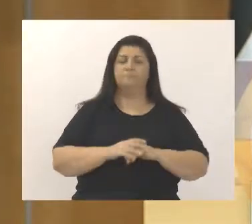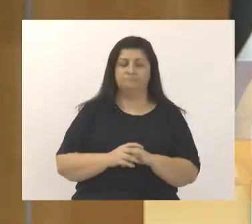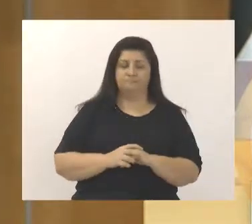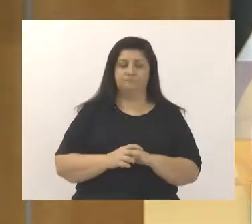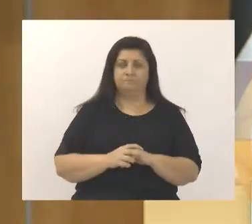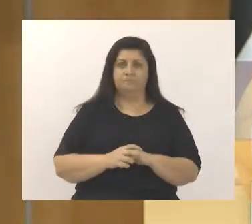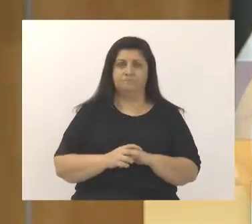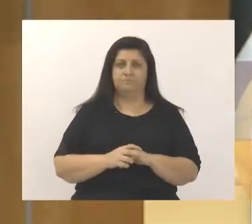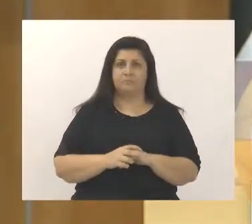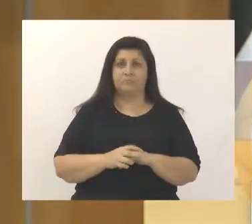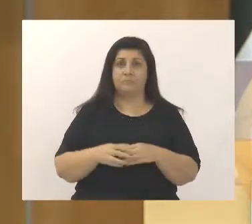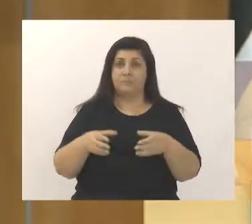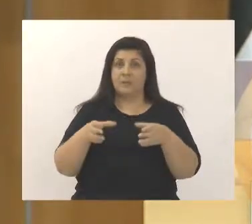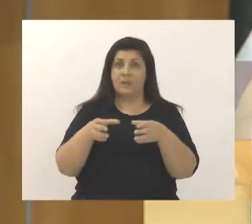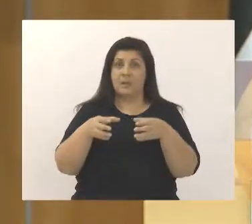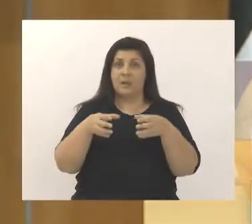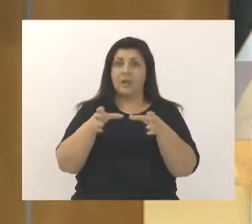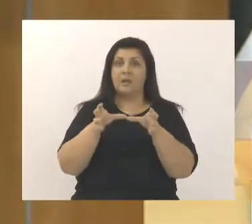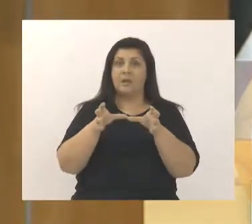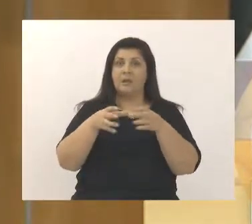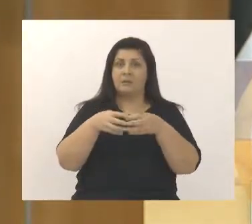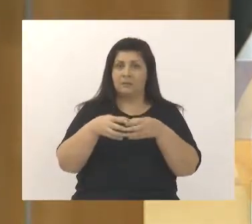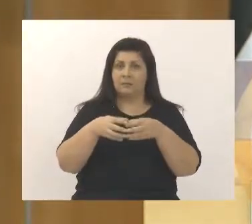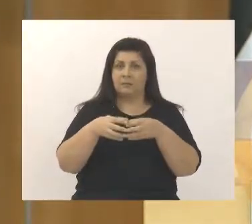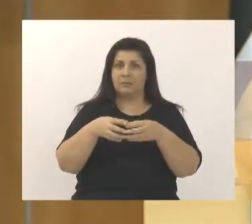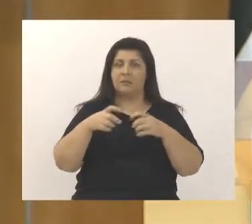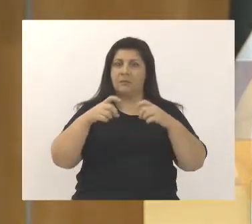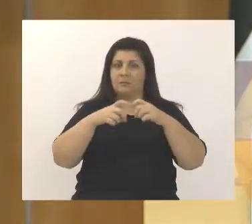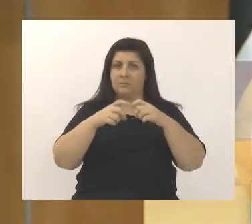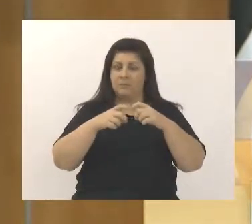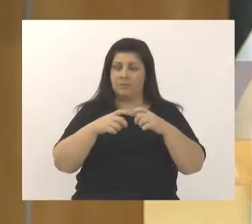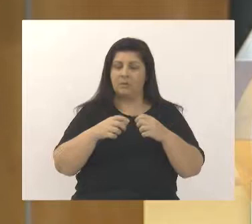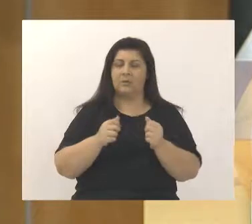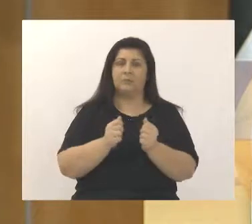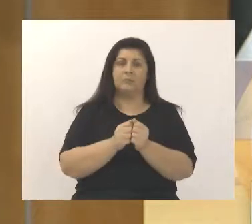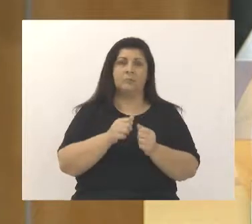Além da equipe médica, de enfermagem e os familiares que prestam